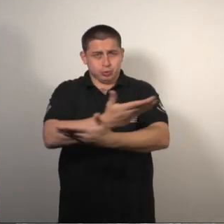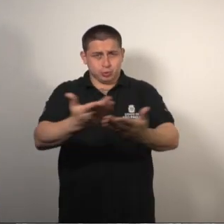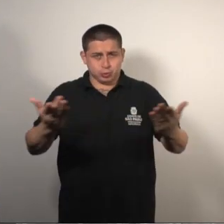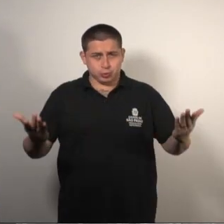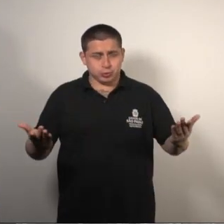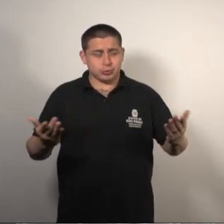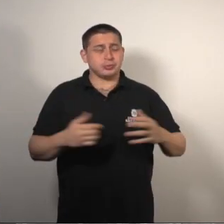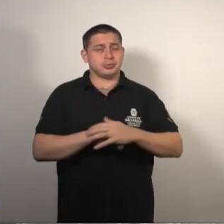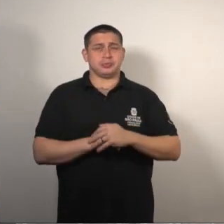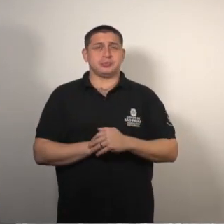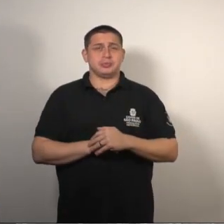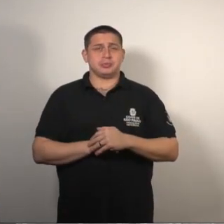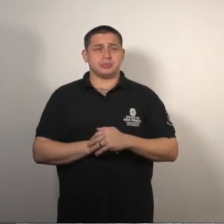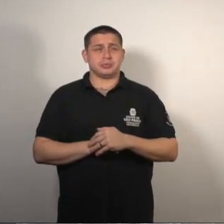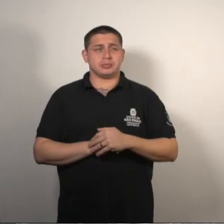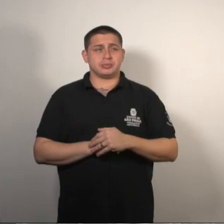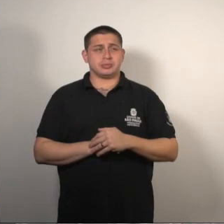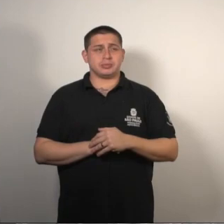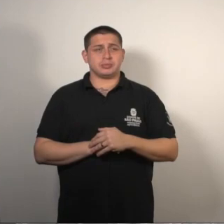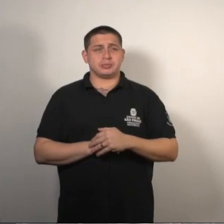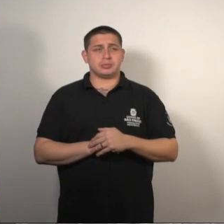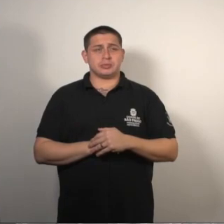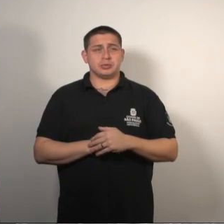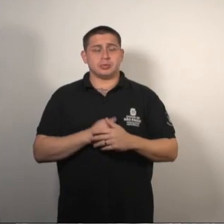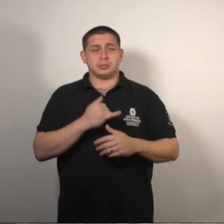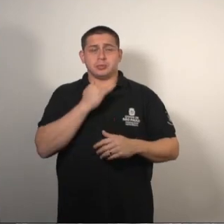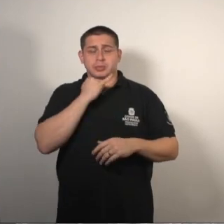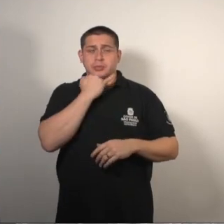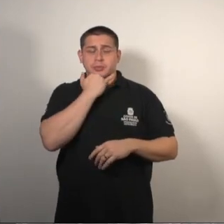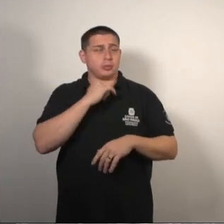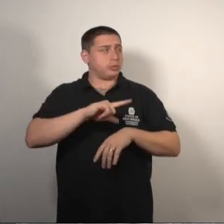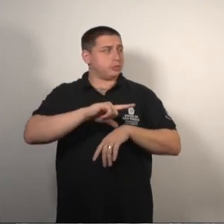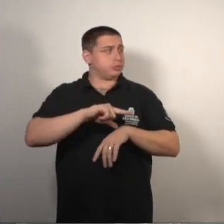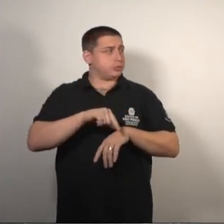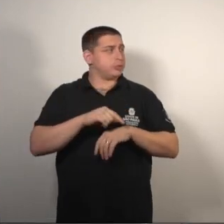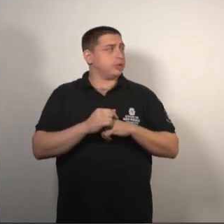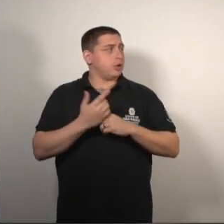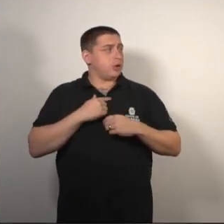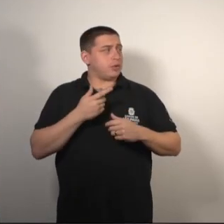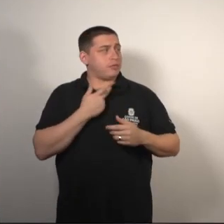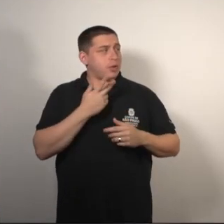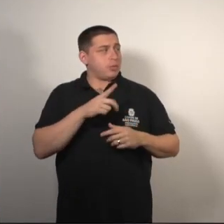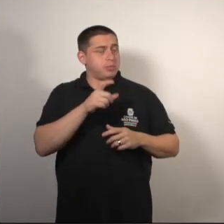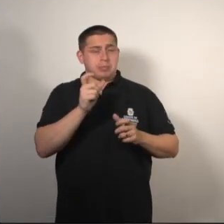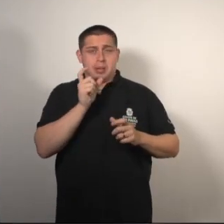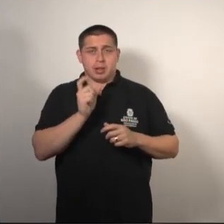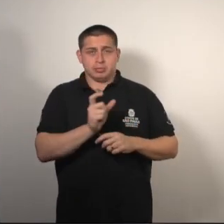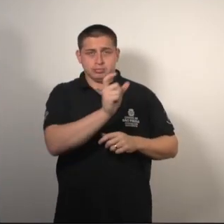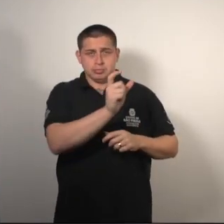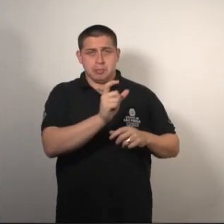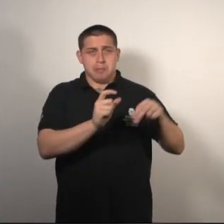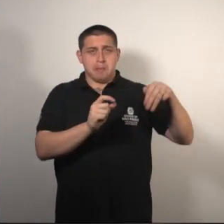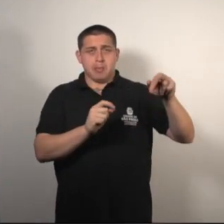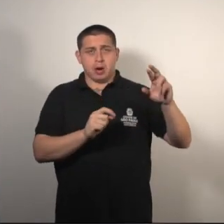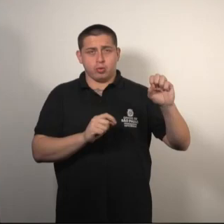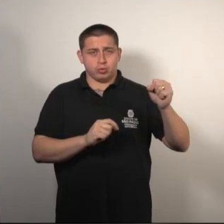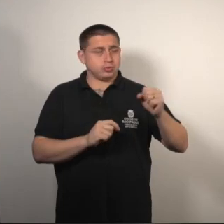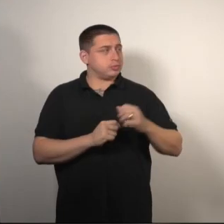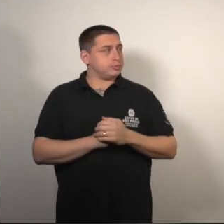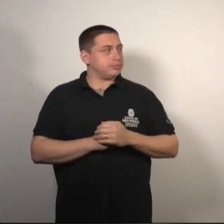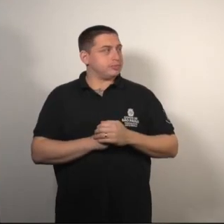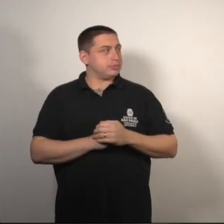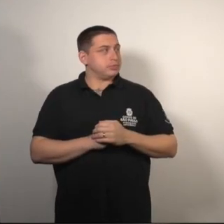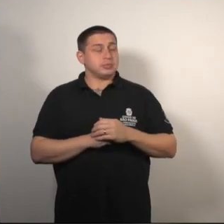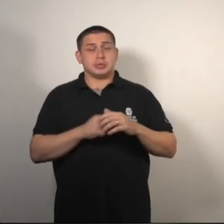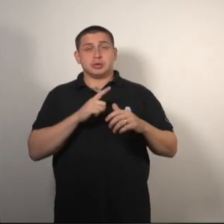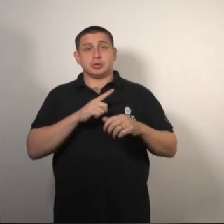Passo aqui já, até devido ao tempo, para o Marcos Monteiro, ou para o Taca, acho que para o Marcos Monteiro, né? Para poder falar. Obrigado. Primeiro é o